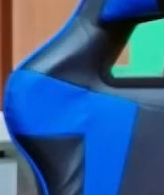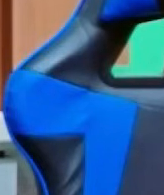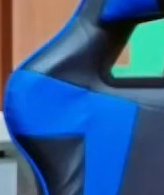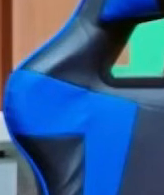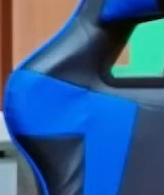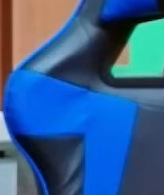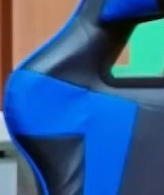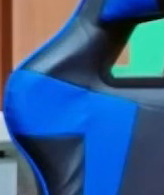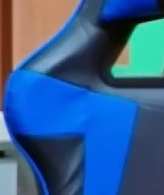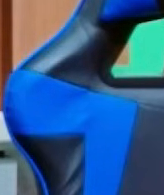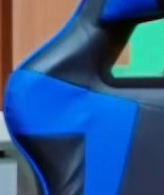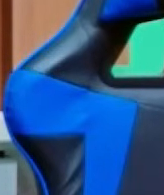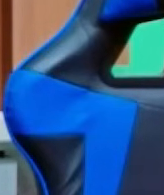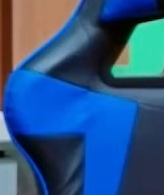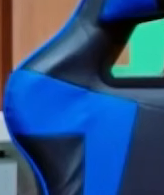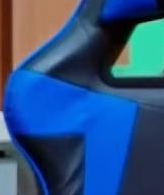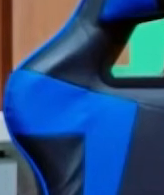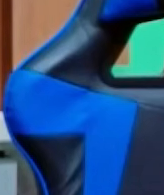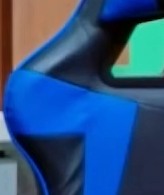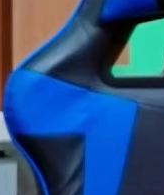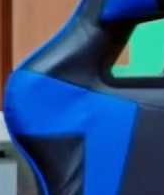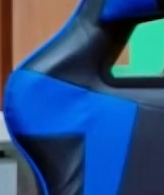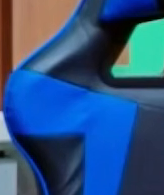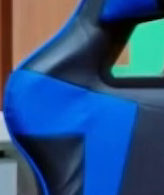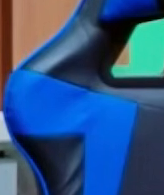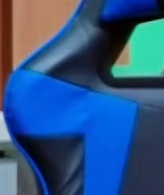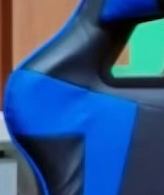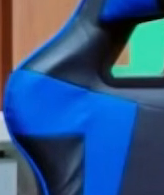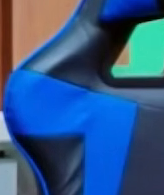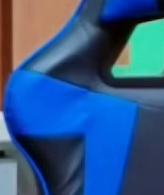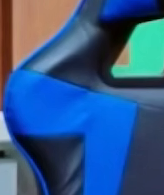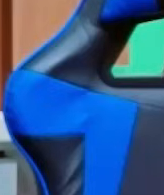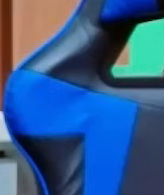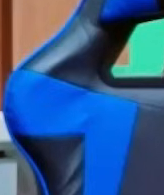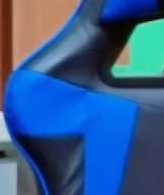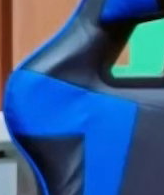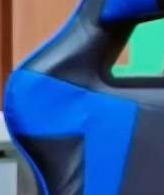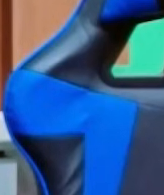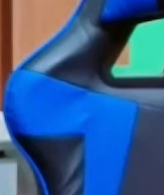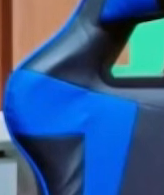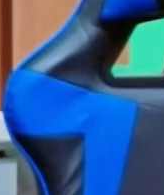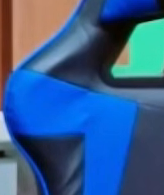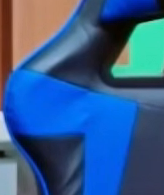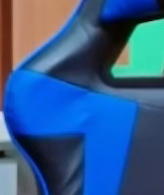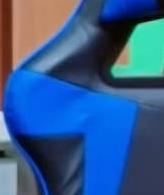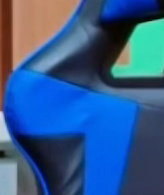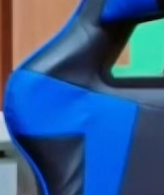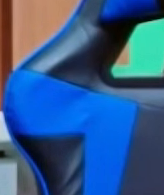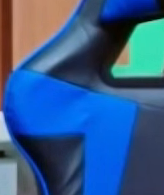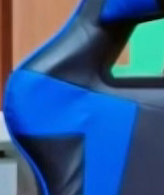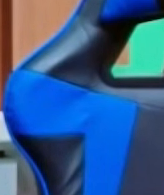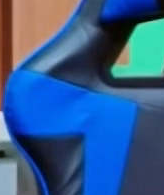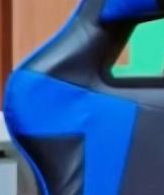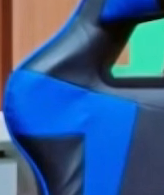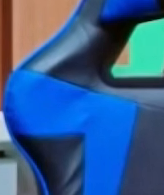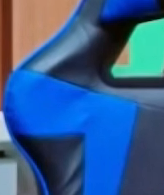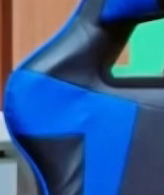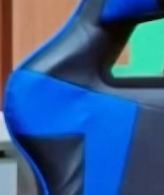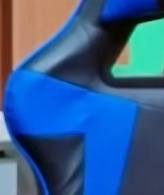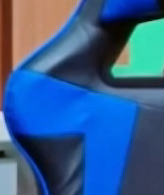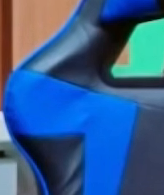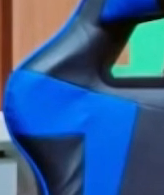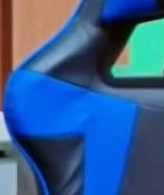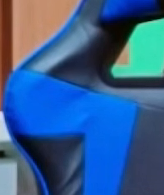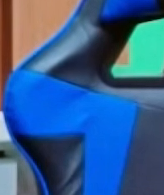Bom dia, boa tarde, boa noite ou até mesmo boa madrugada, dependendo da hora que você nos dê a honra de assistir a esse